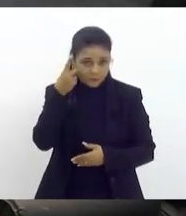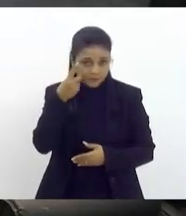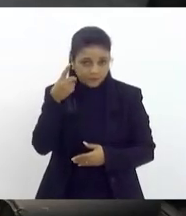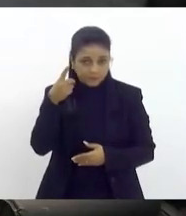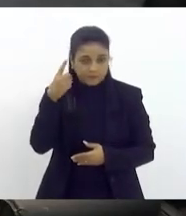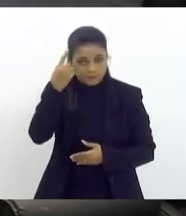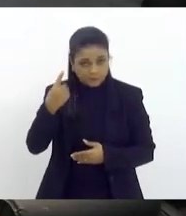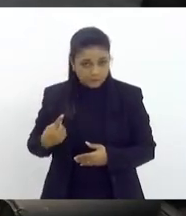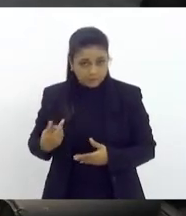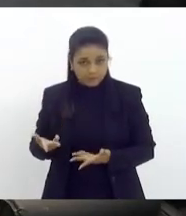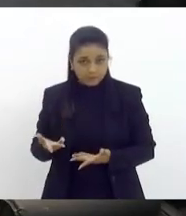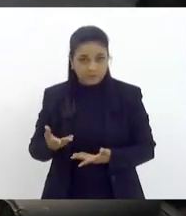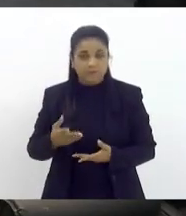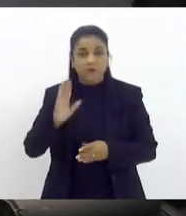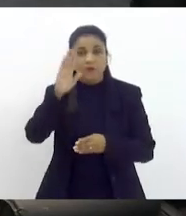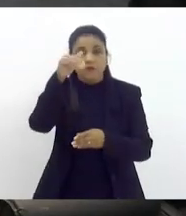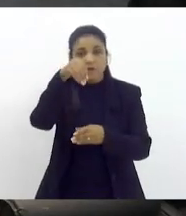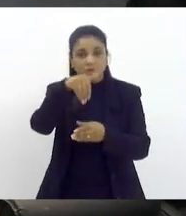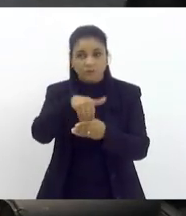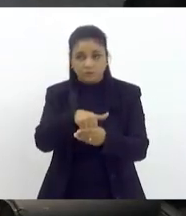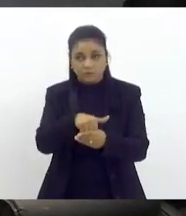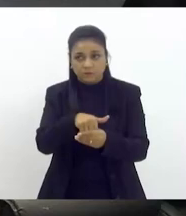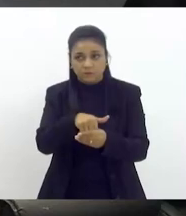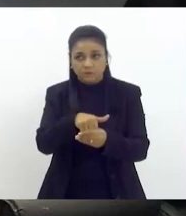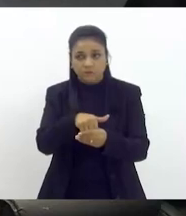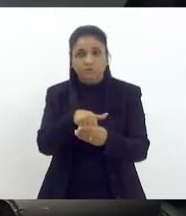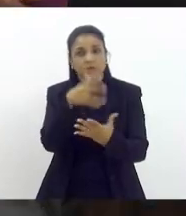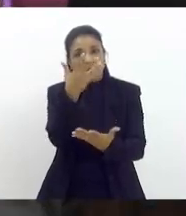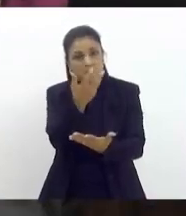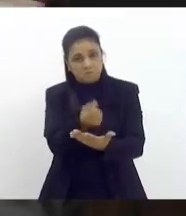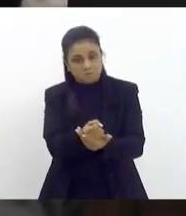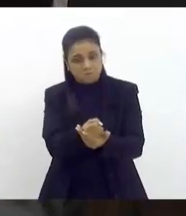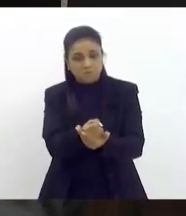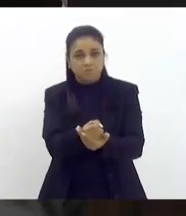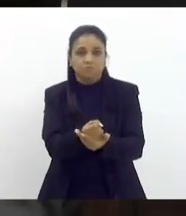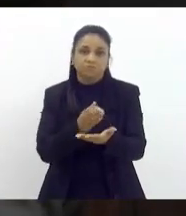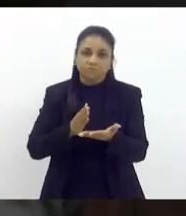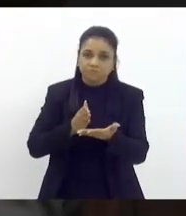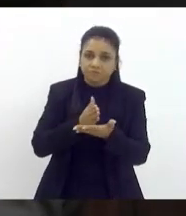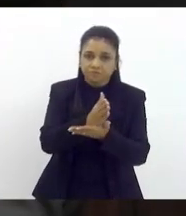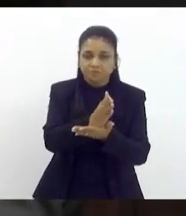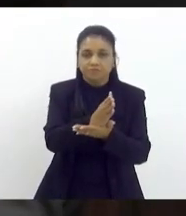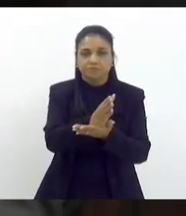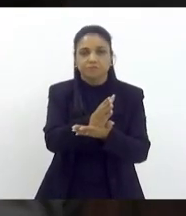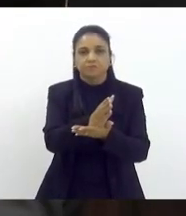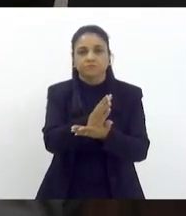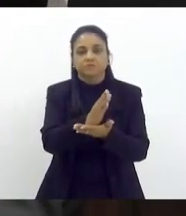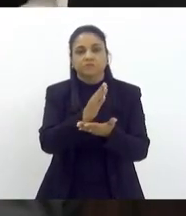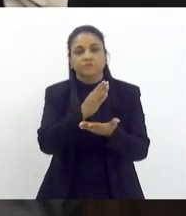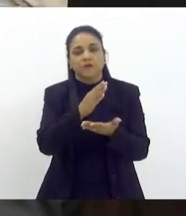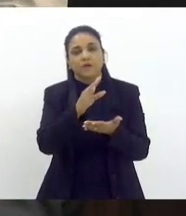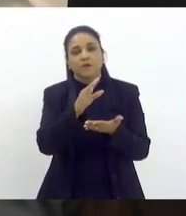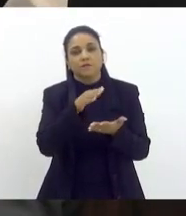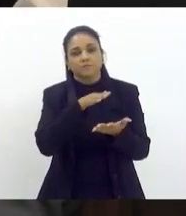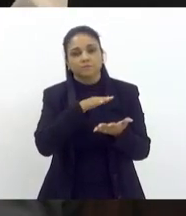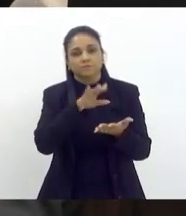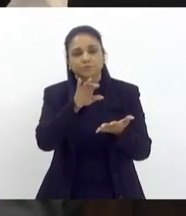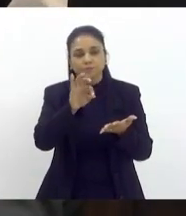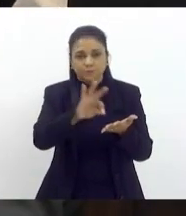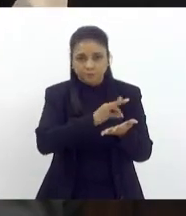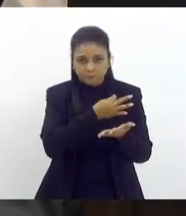então em votação senhores que a própria permaneça Como estão aprovado vai a promulgação